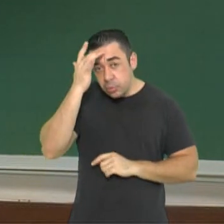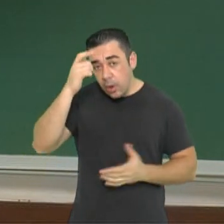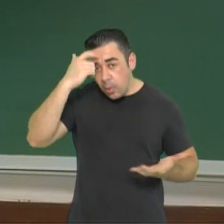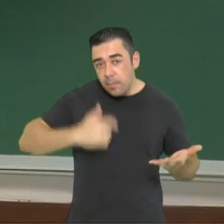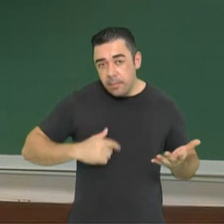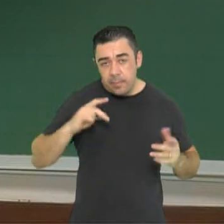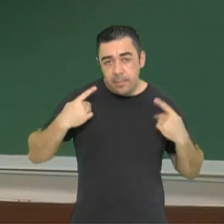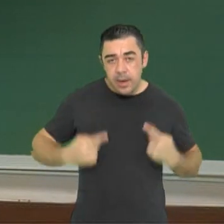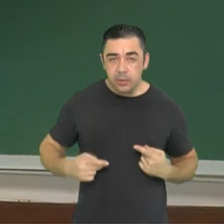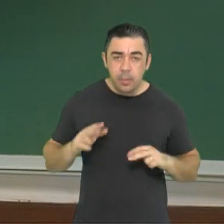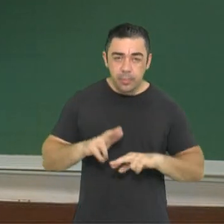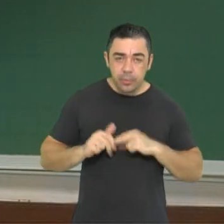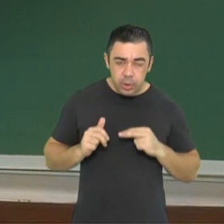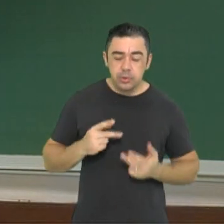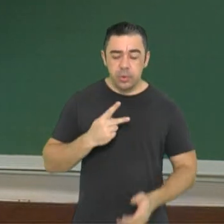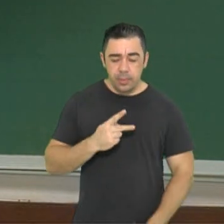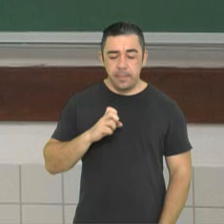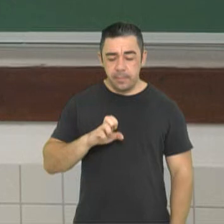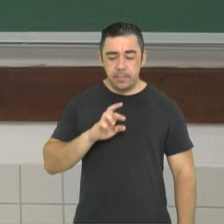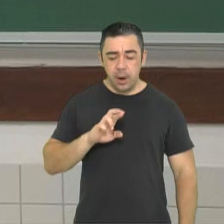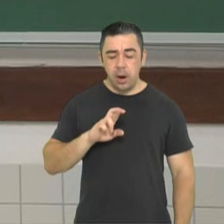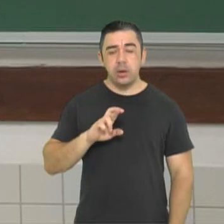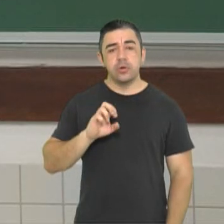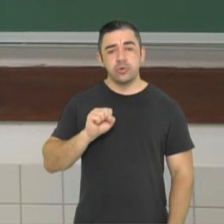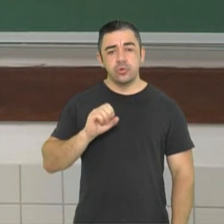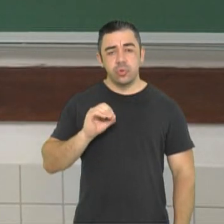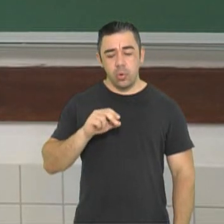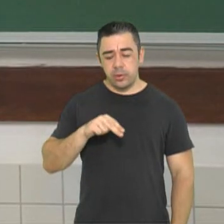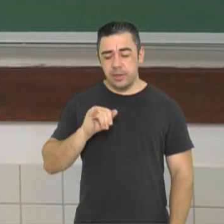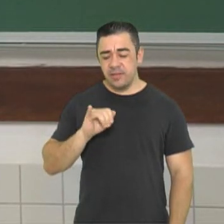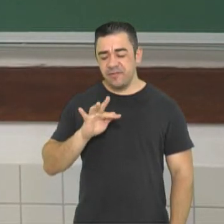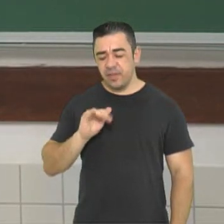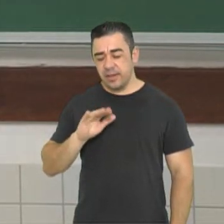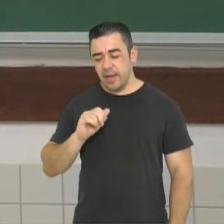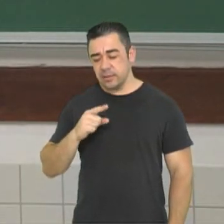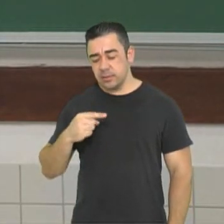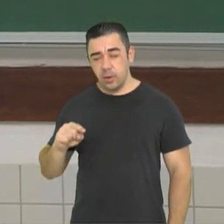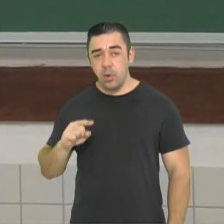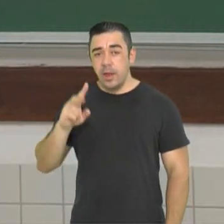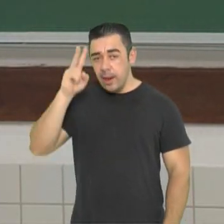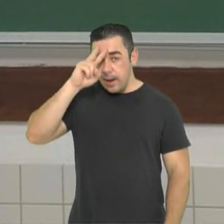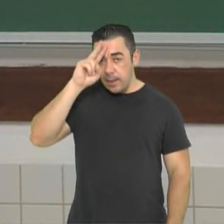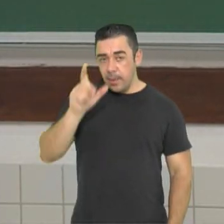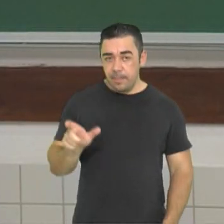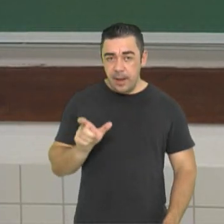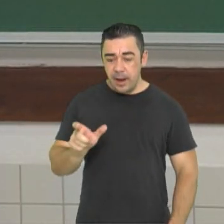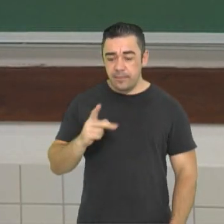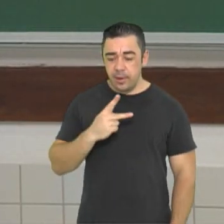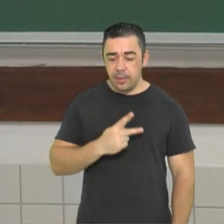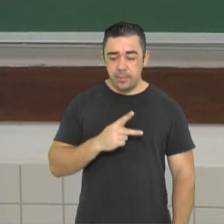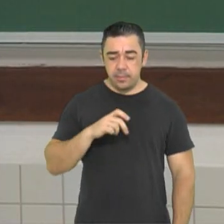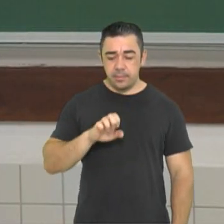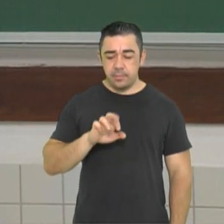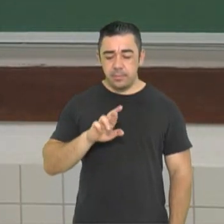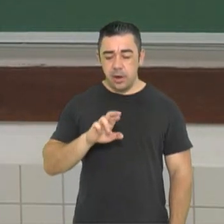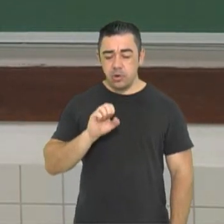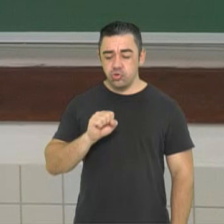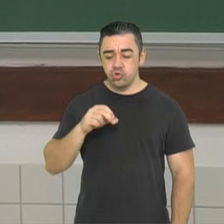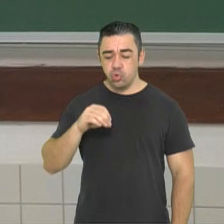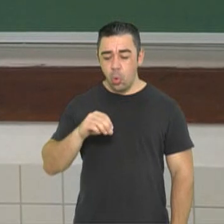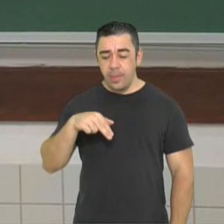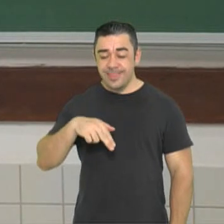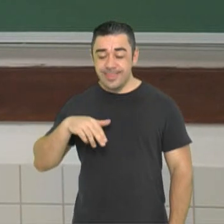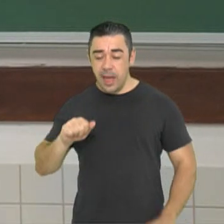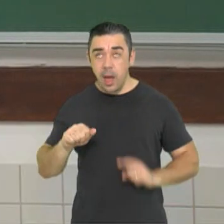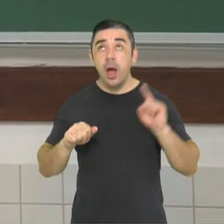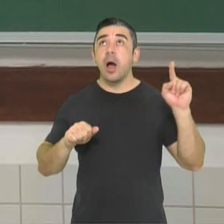isso que nós temos uma personificação. E na dúvida, lembre sempre da palavra persona. Só você cortar ali,